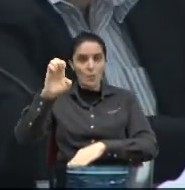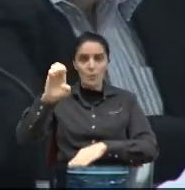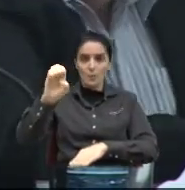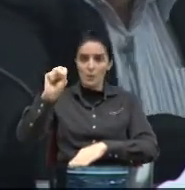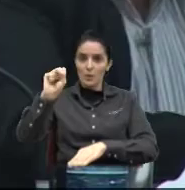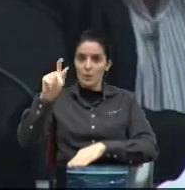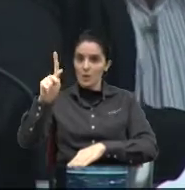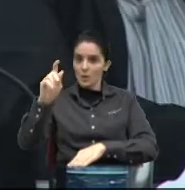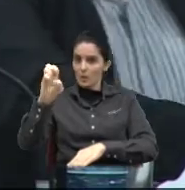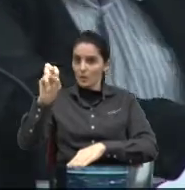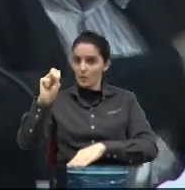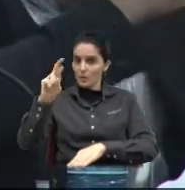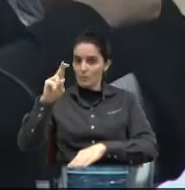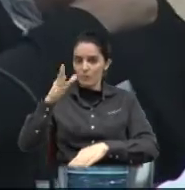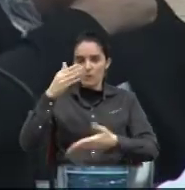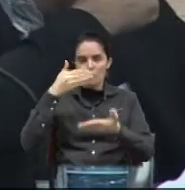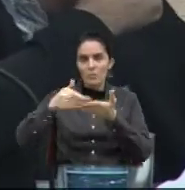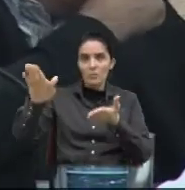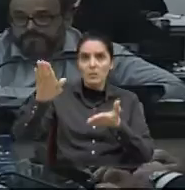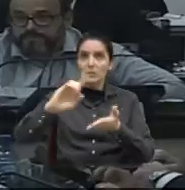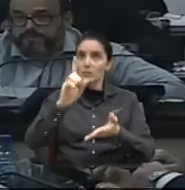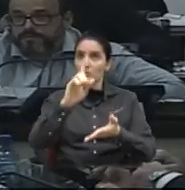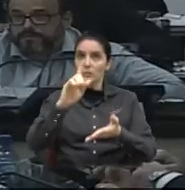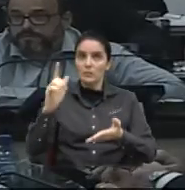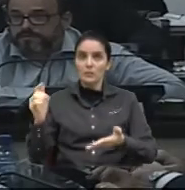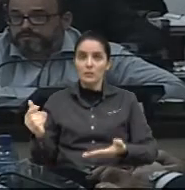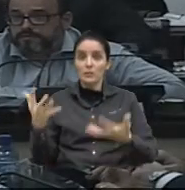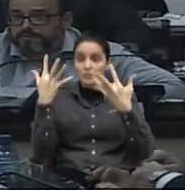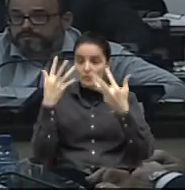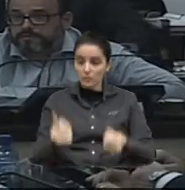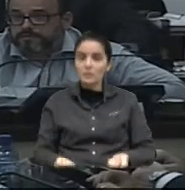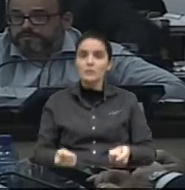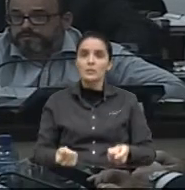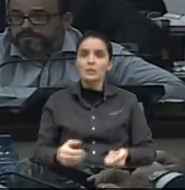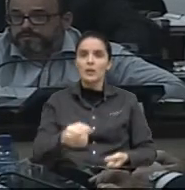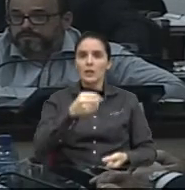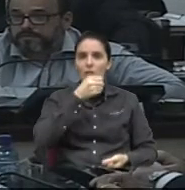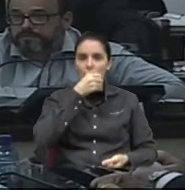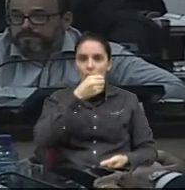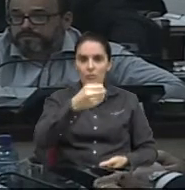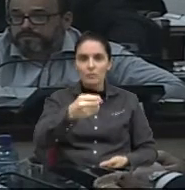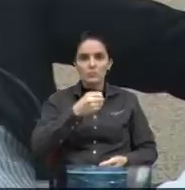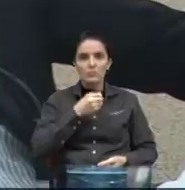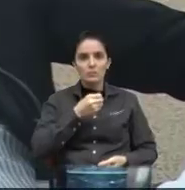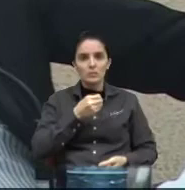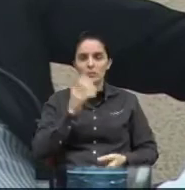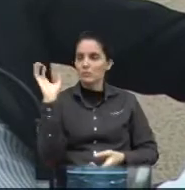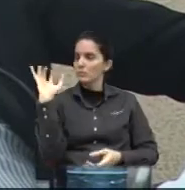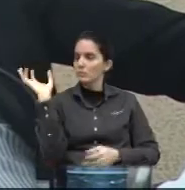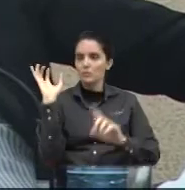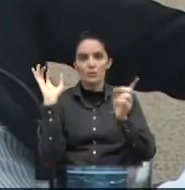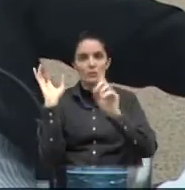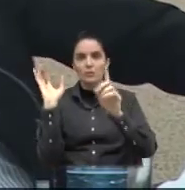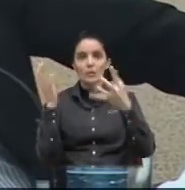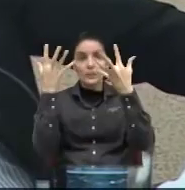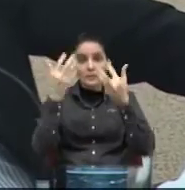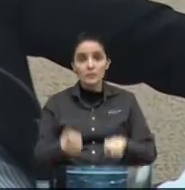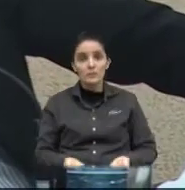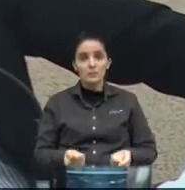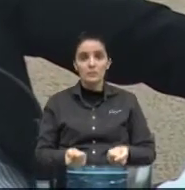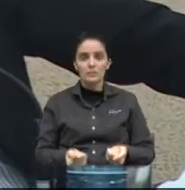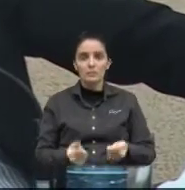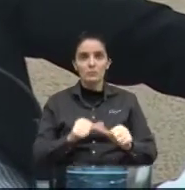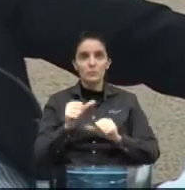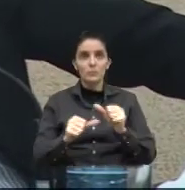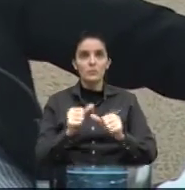abraçado ao colhido e veio aos microfones e disse olha a partir de hoje não sou mais gay o e qual o problema